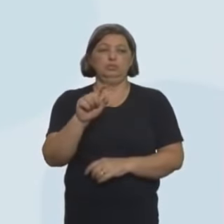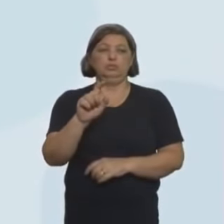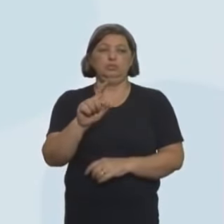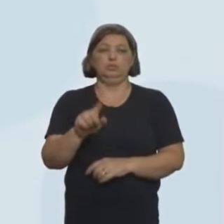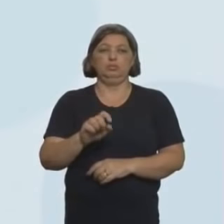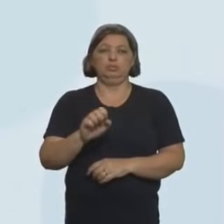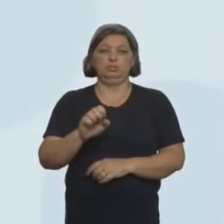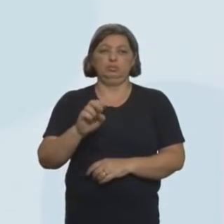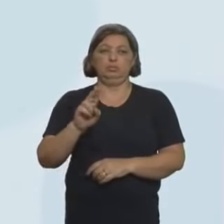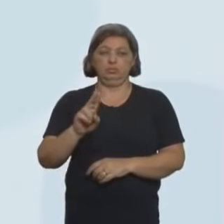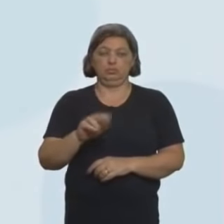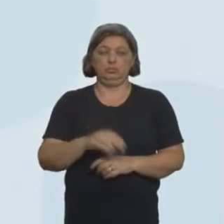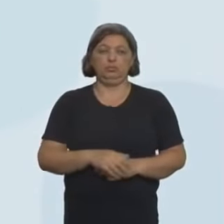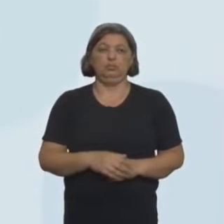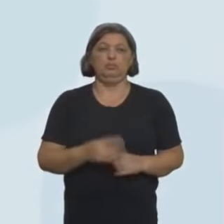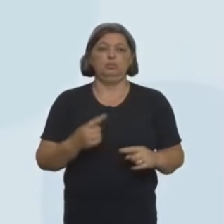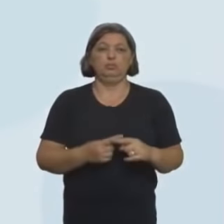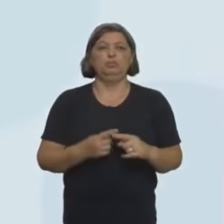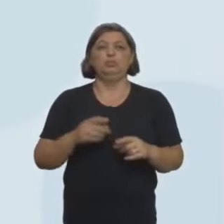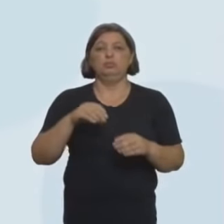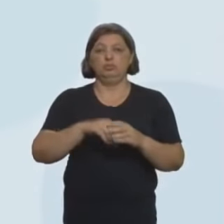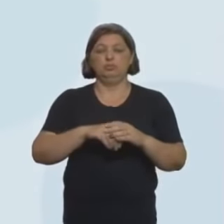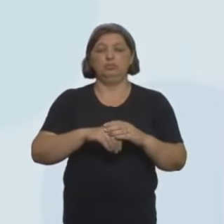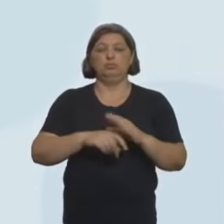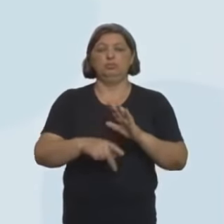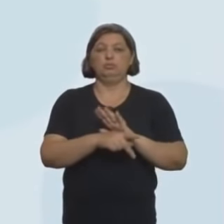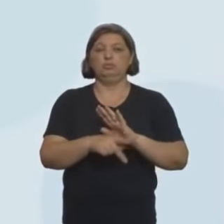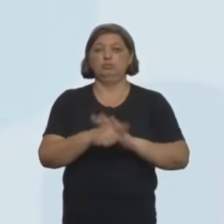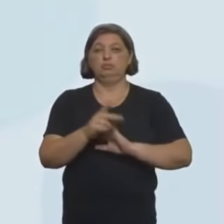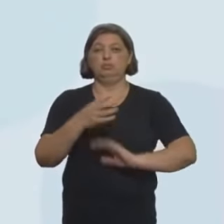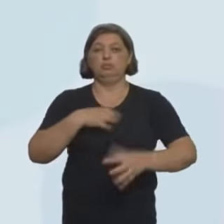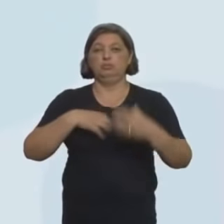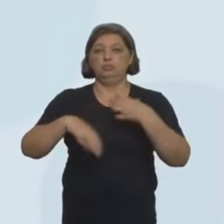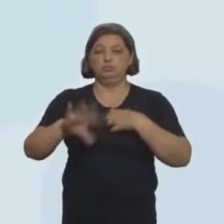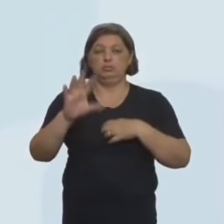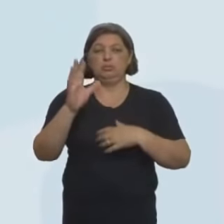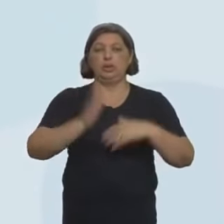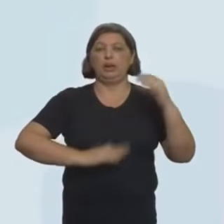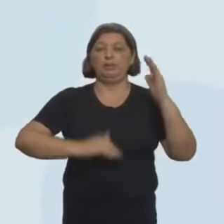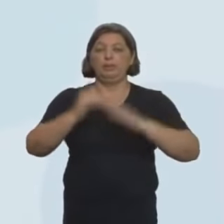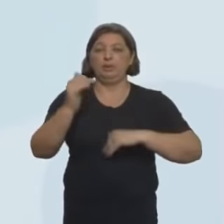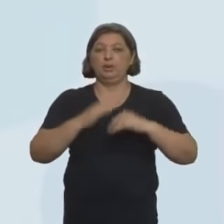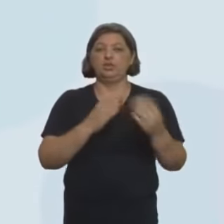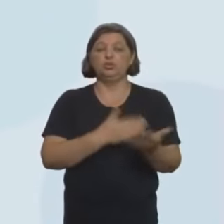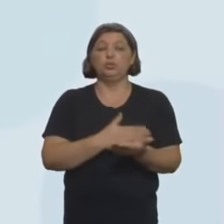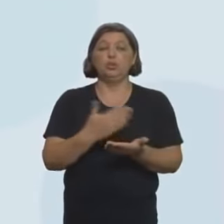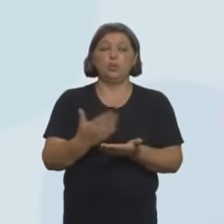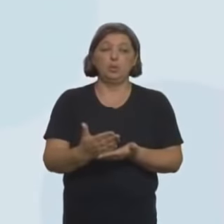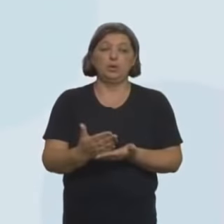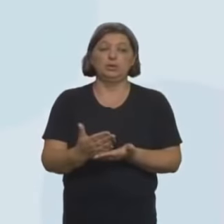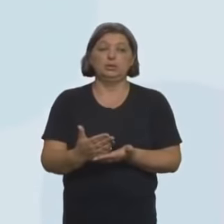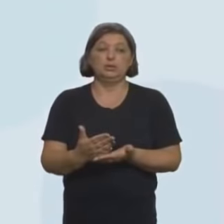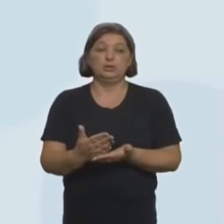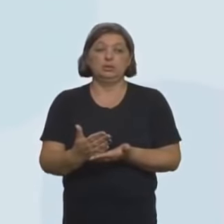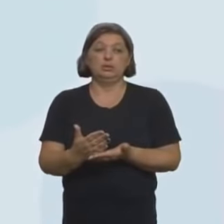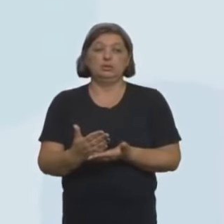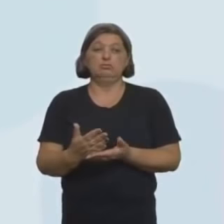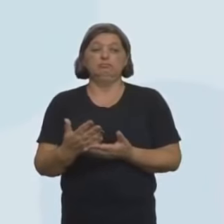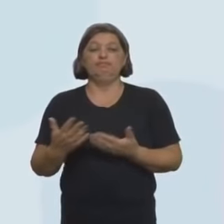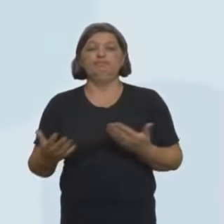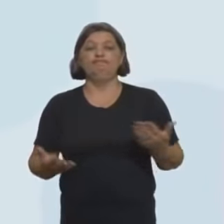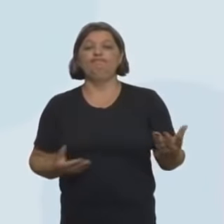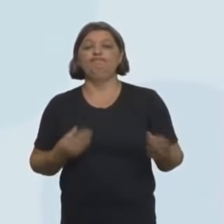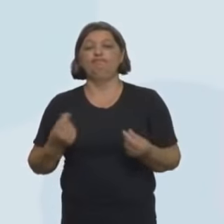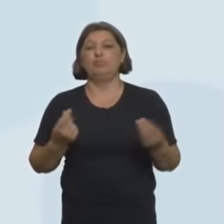claro, dentro das unidades de empatia, porque é onde começa ali, né, como eu falei, a começar